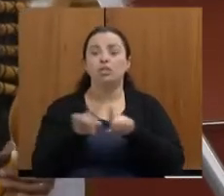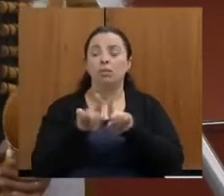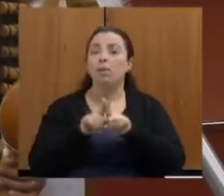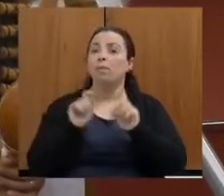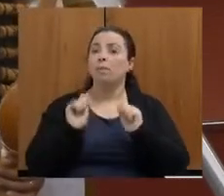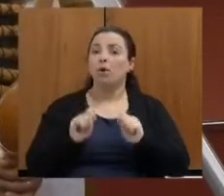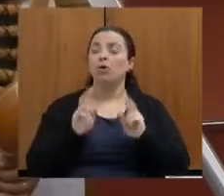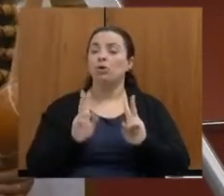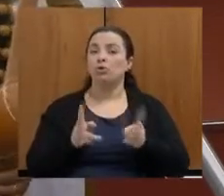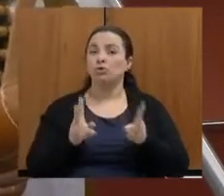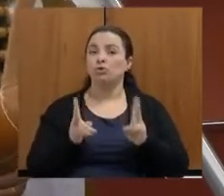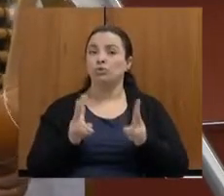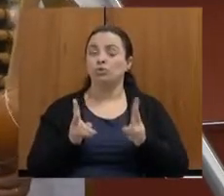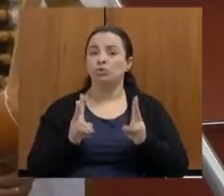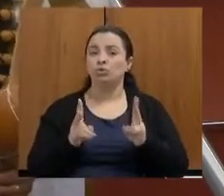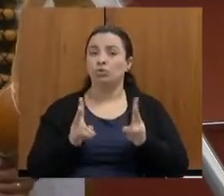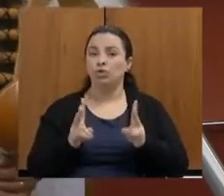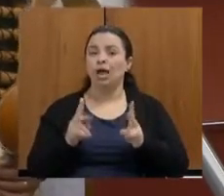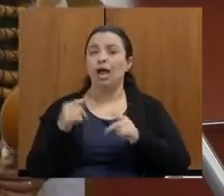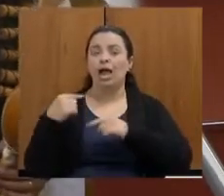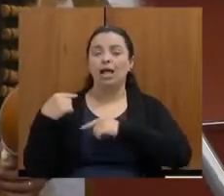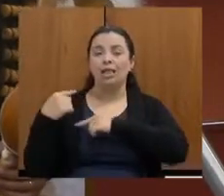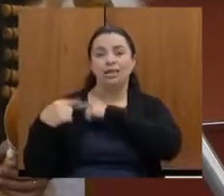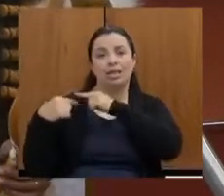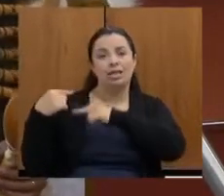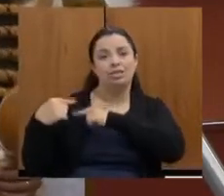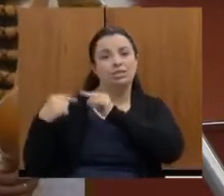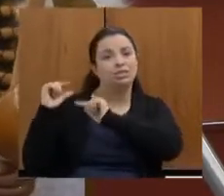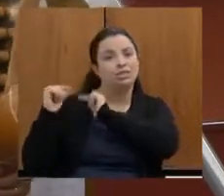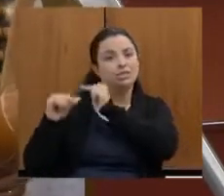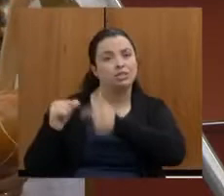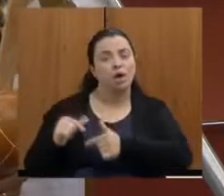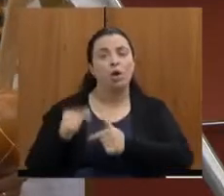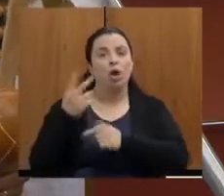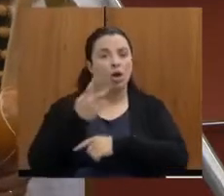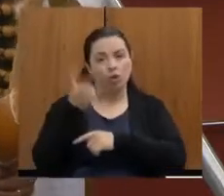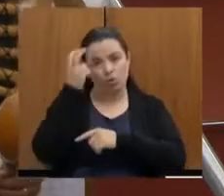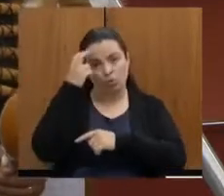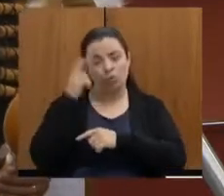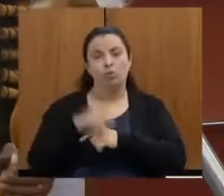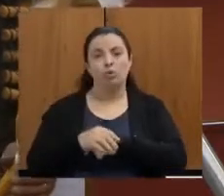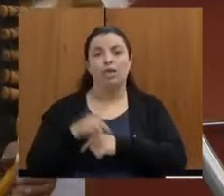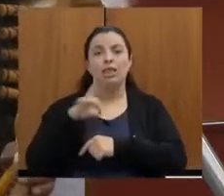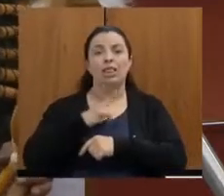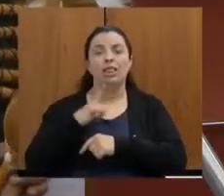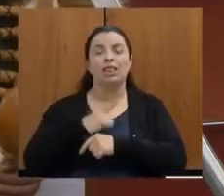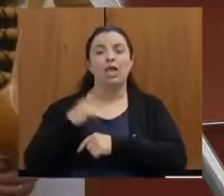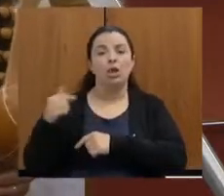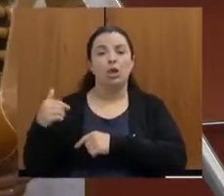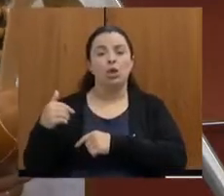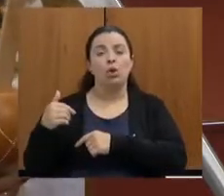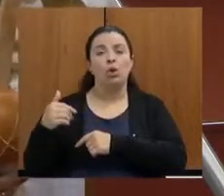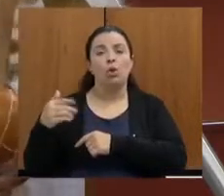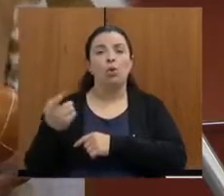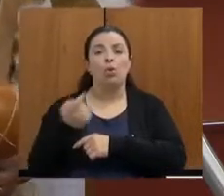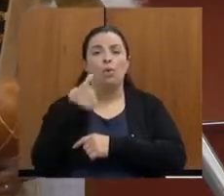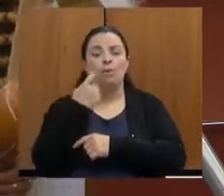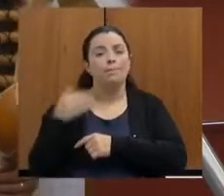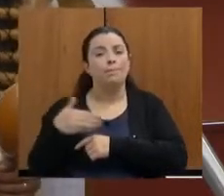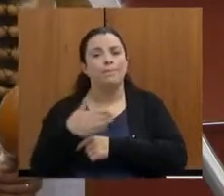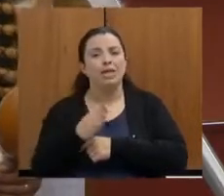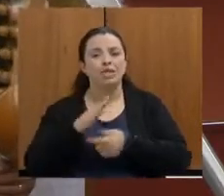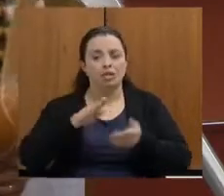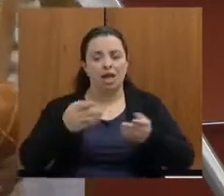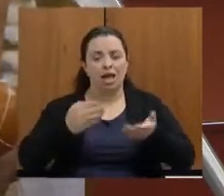continuar mas na com a nossa Tradição A nossa Cultura né tem no nosso peixe assado na folha da bananeira em nossas mesas